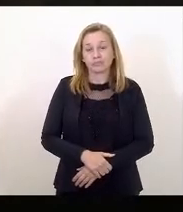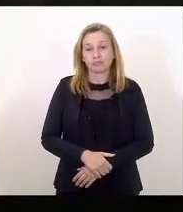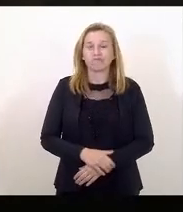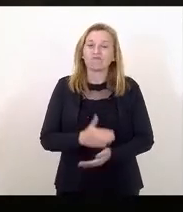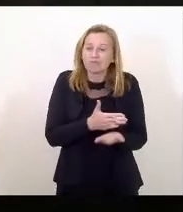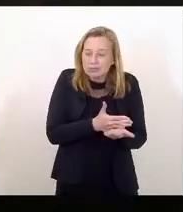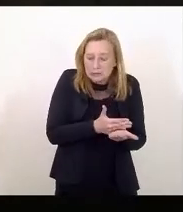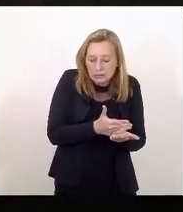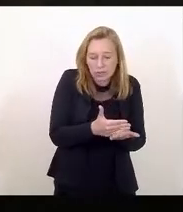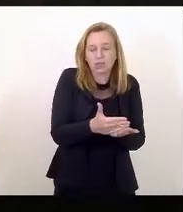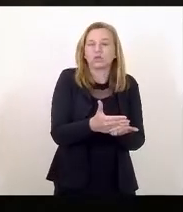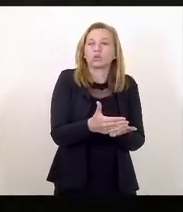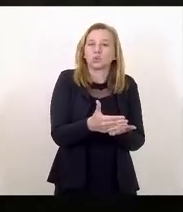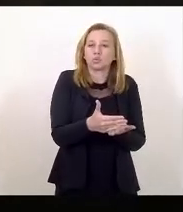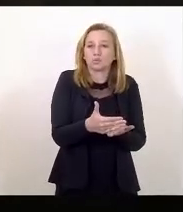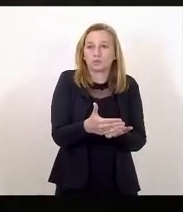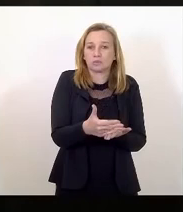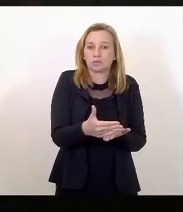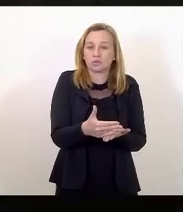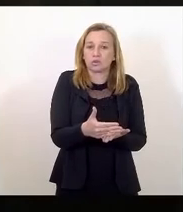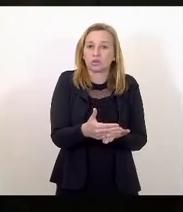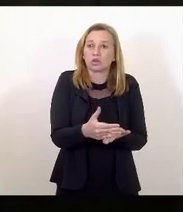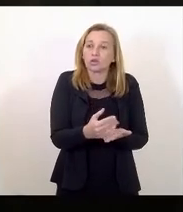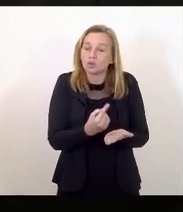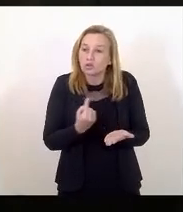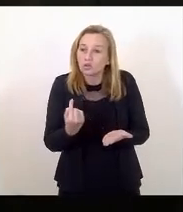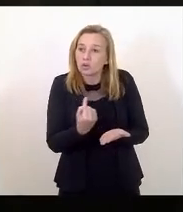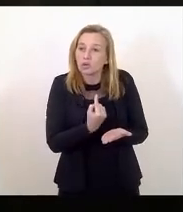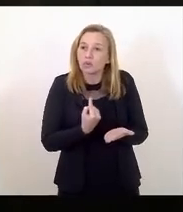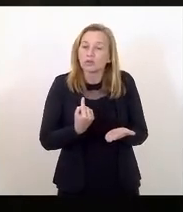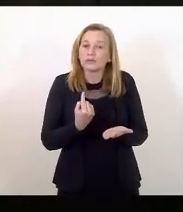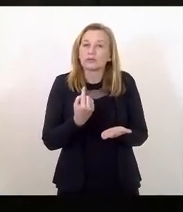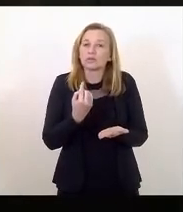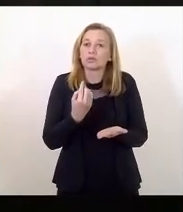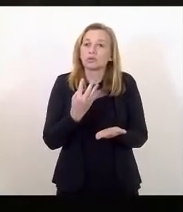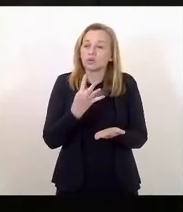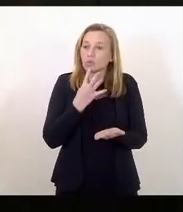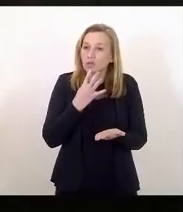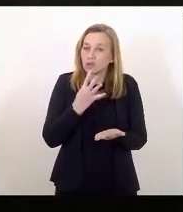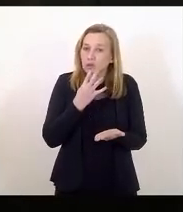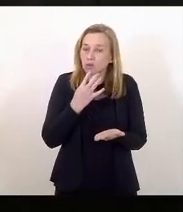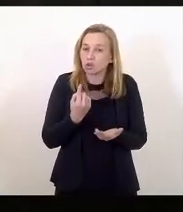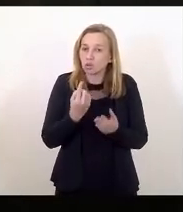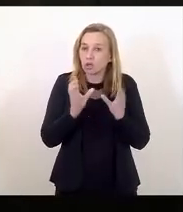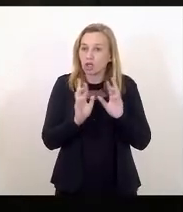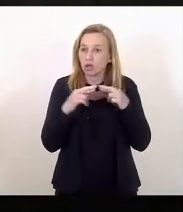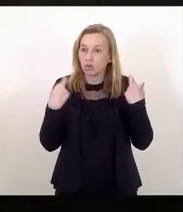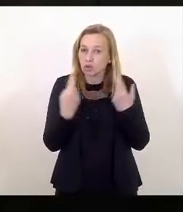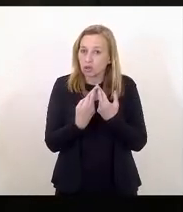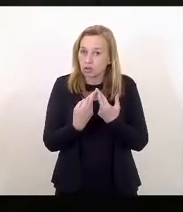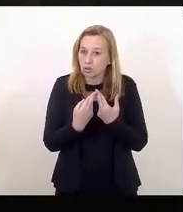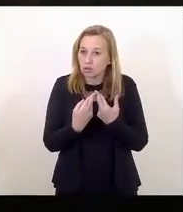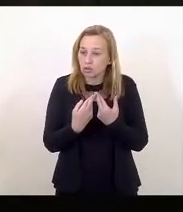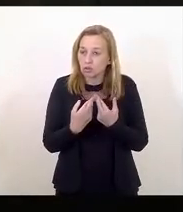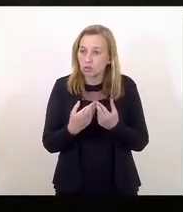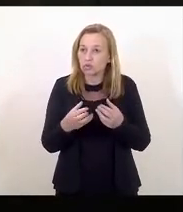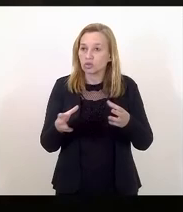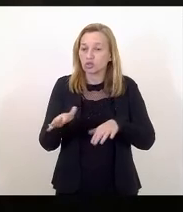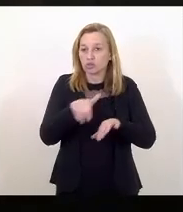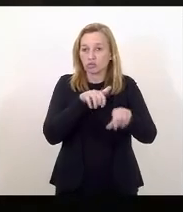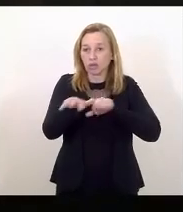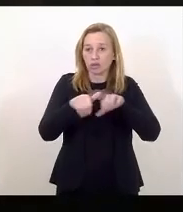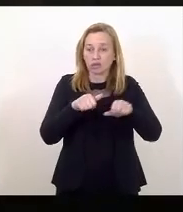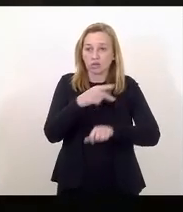o início, quando nós tivemos conhecimento numa reunião convocada pelo presidente